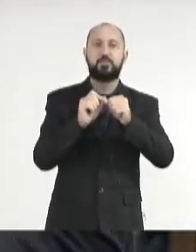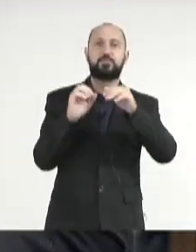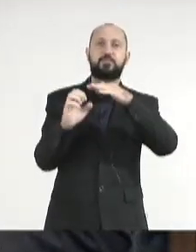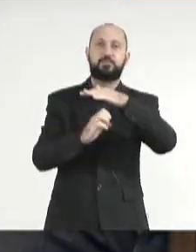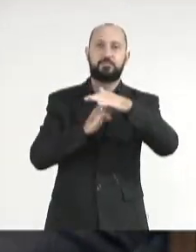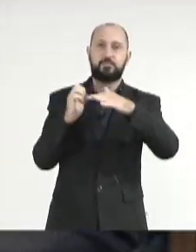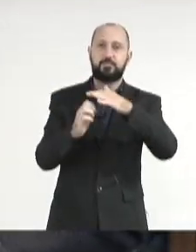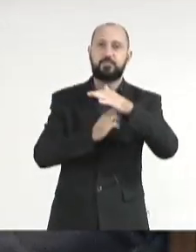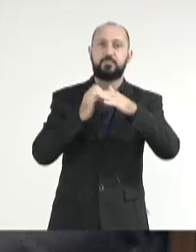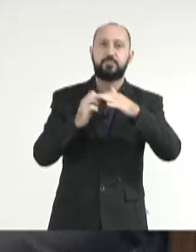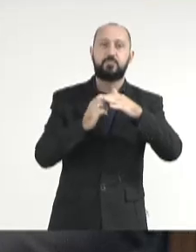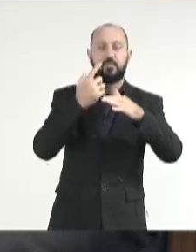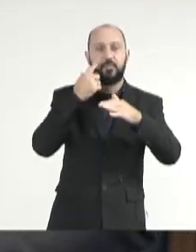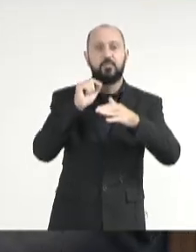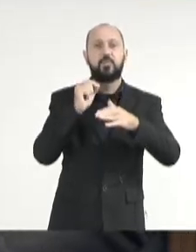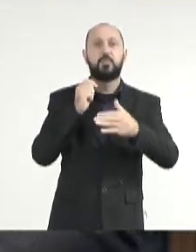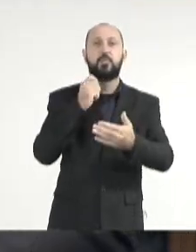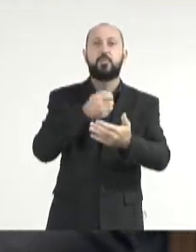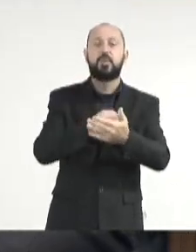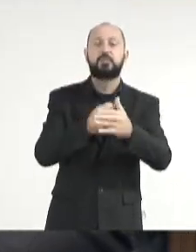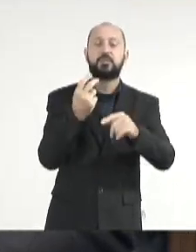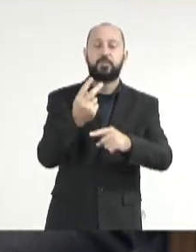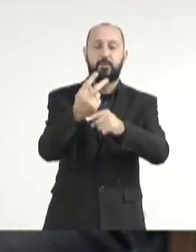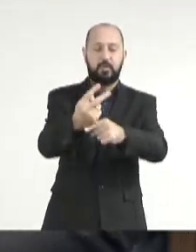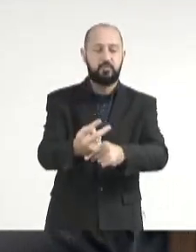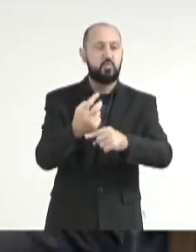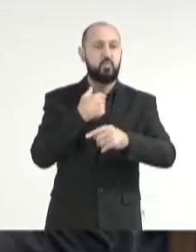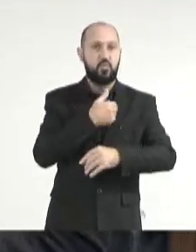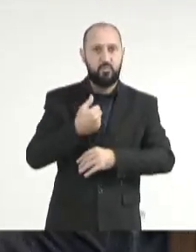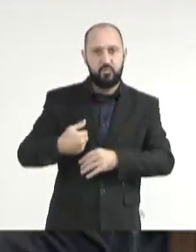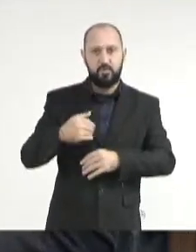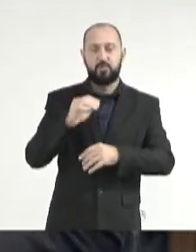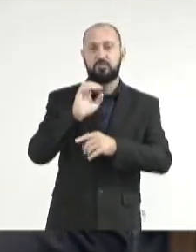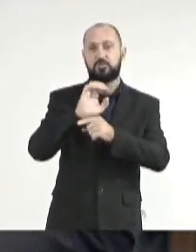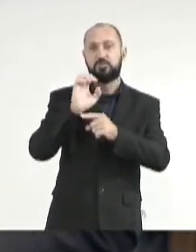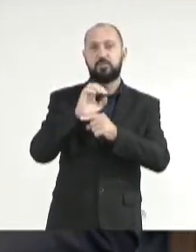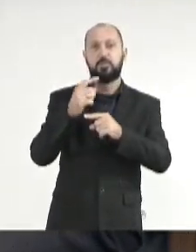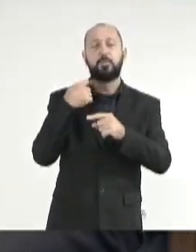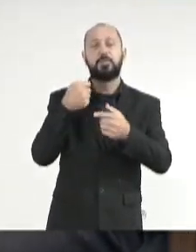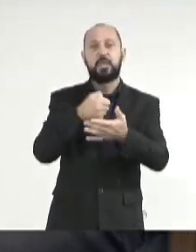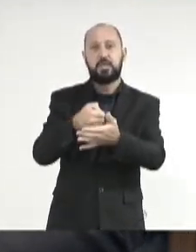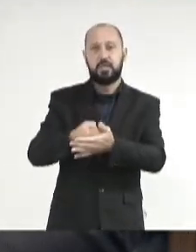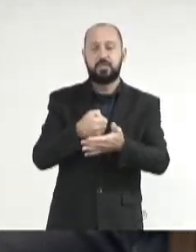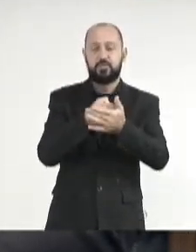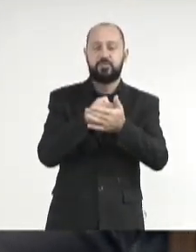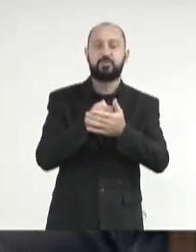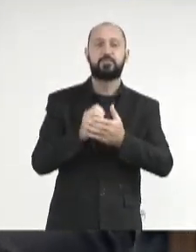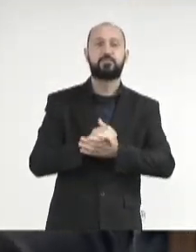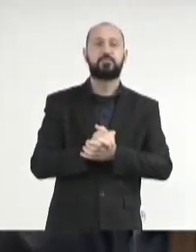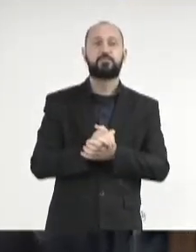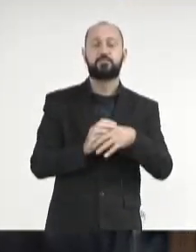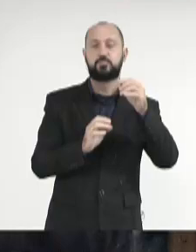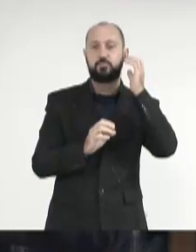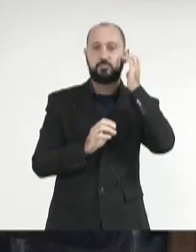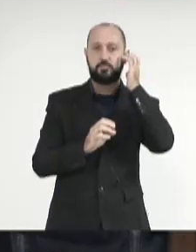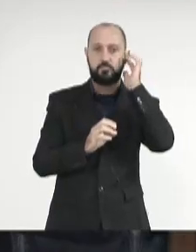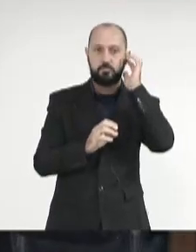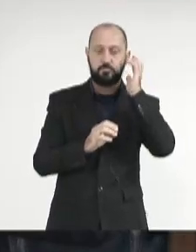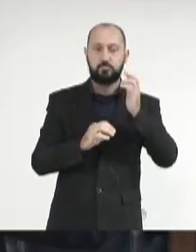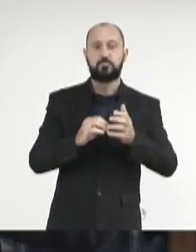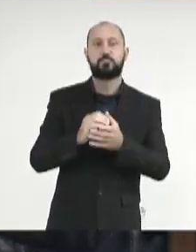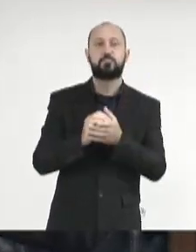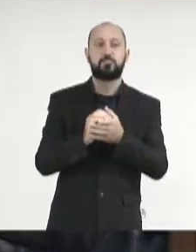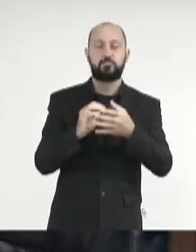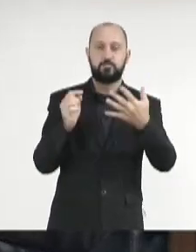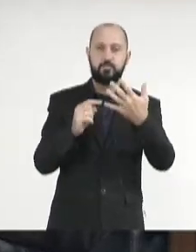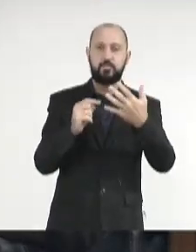que vai acabar pagando esse empréstimo e não o governo do estado. Mas o governo do estado precisa oferecer essa contragarantia. Bom, o item 7, o